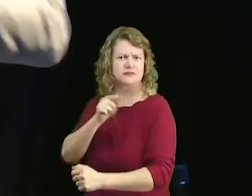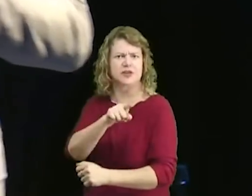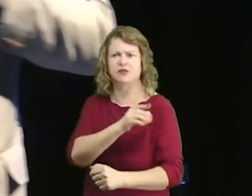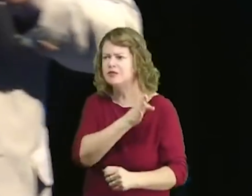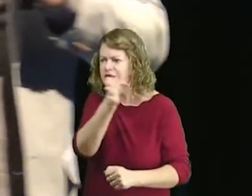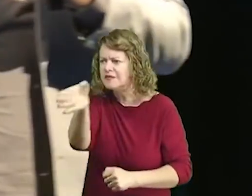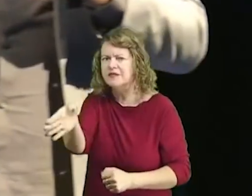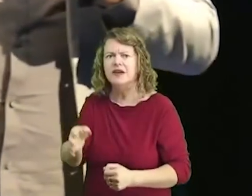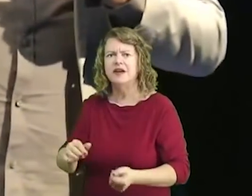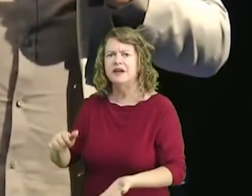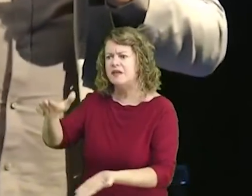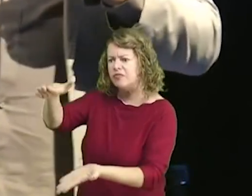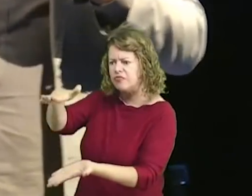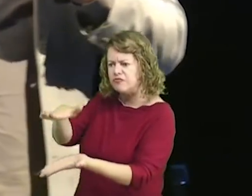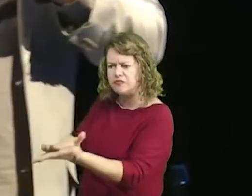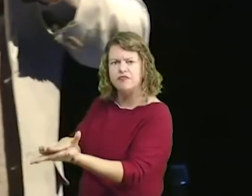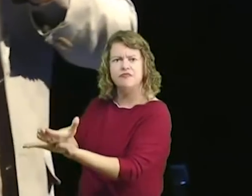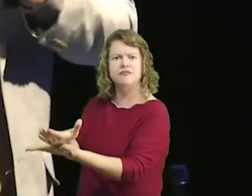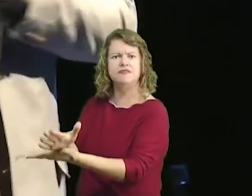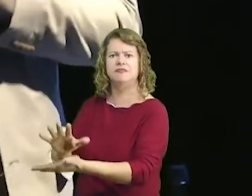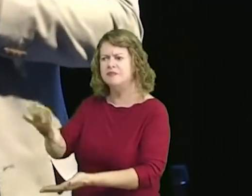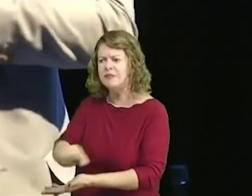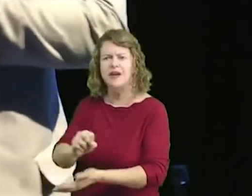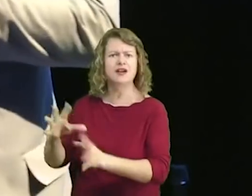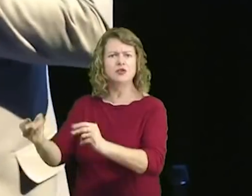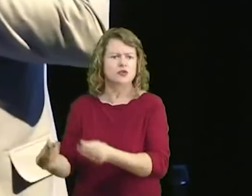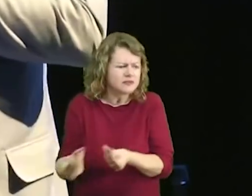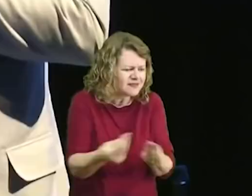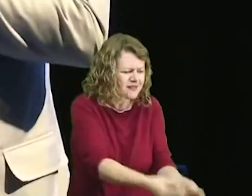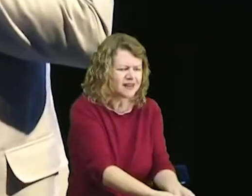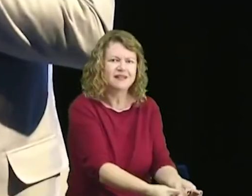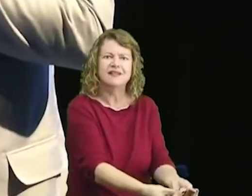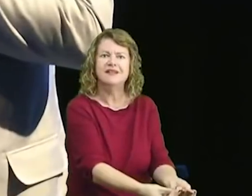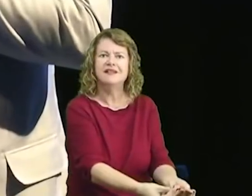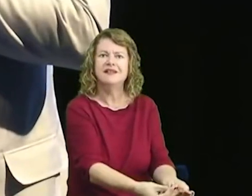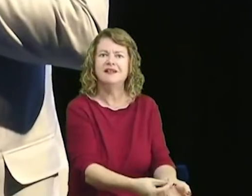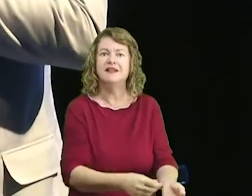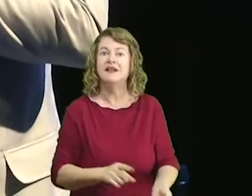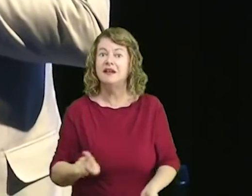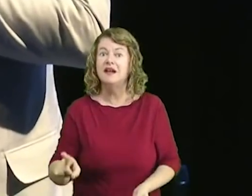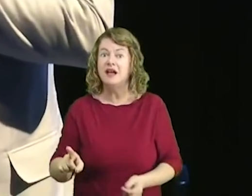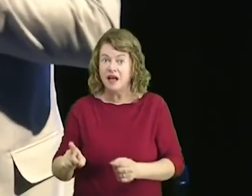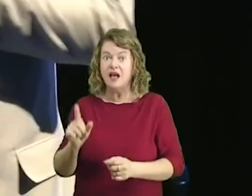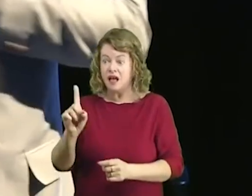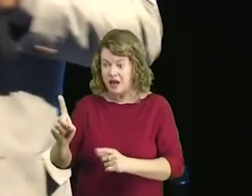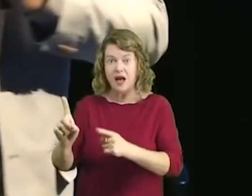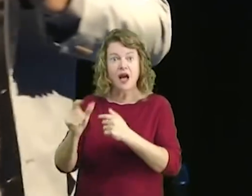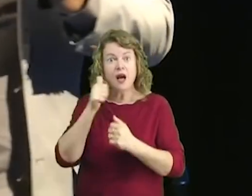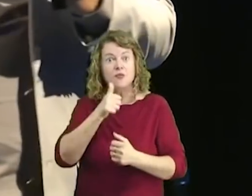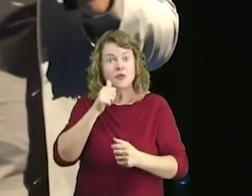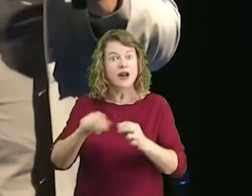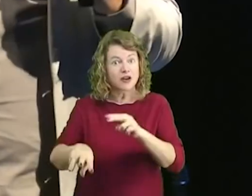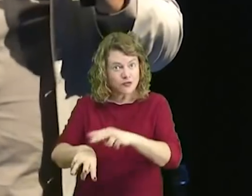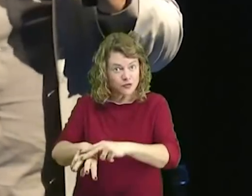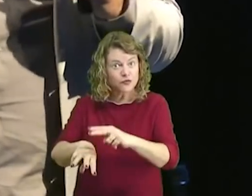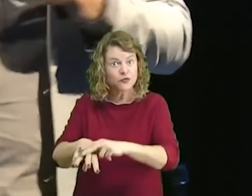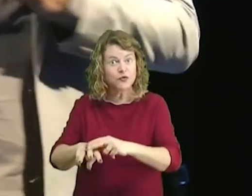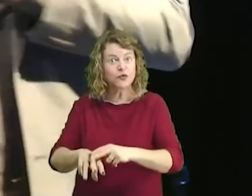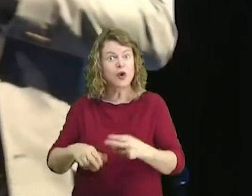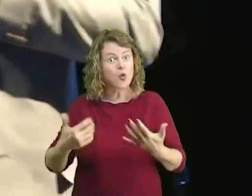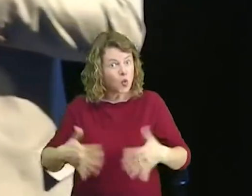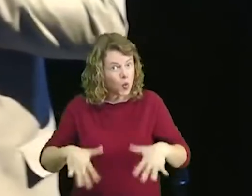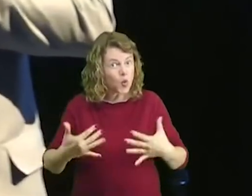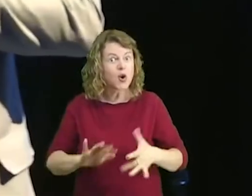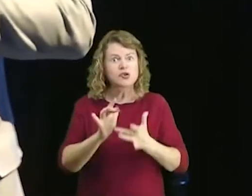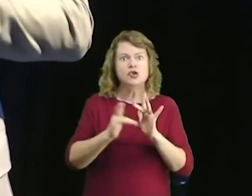teu cofrinho, e deixasse aquilo lá. Ela entregou tudo que ela tinha. Ela impressionou Jesus. Ela parou com o culto, gente. Jesus,